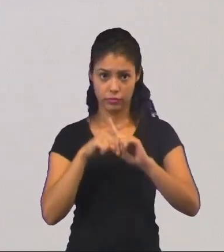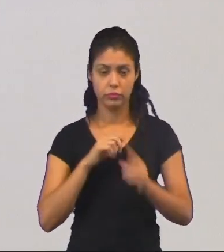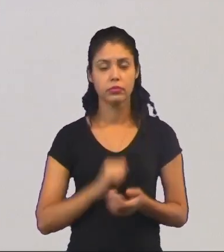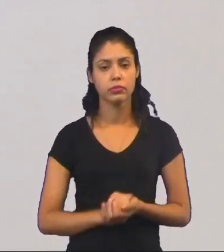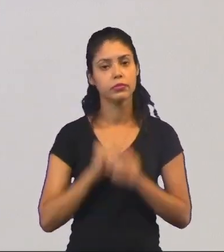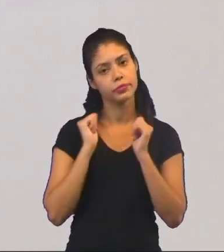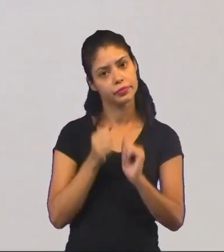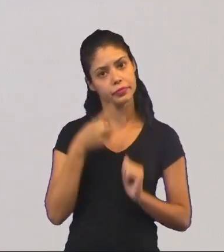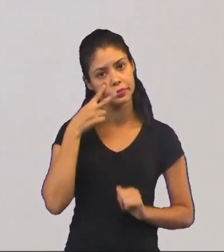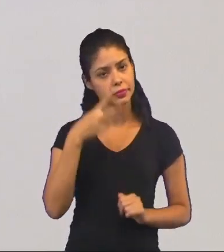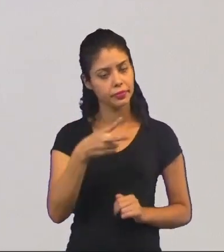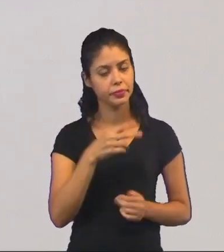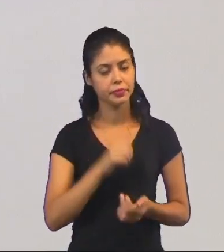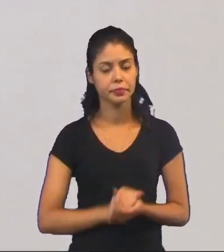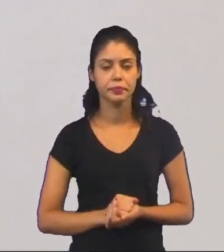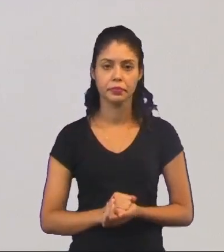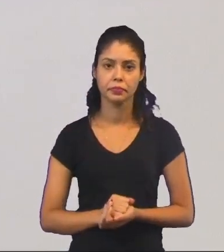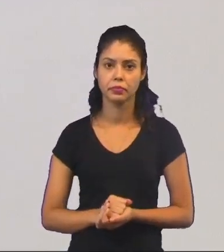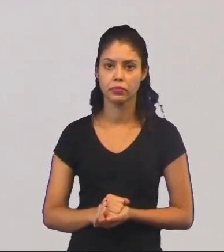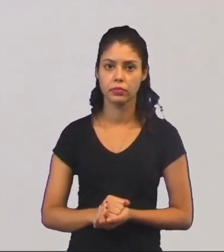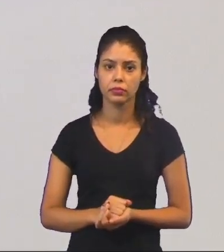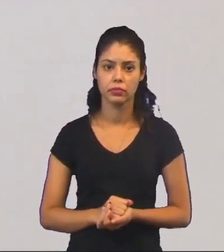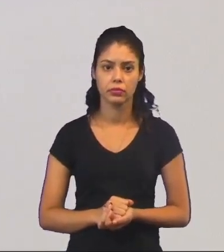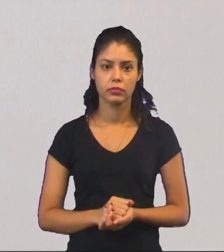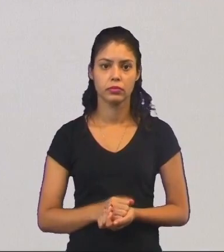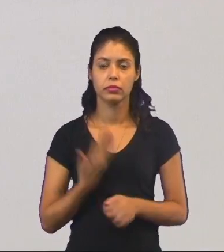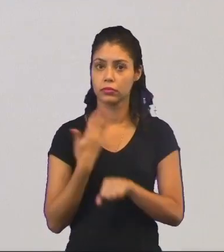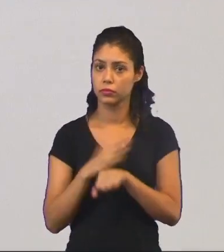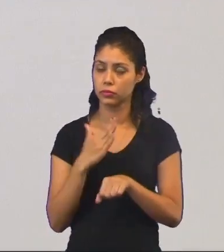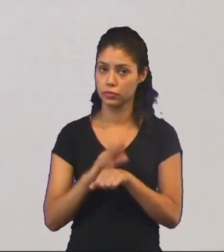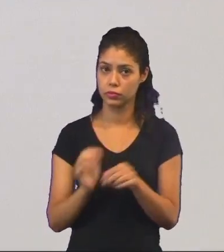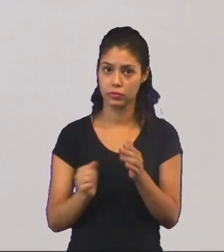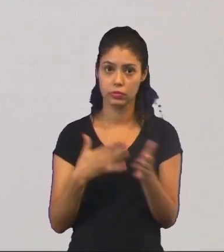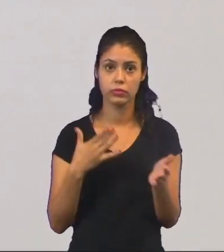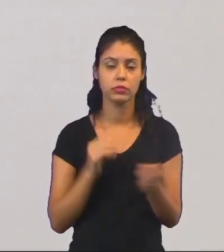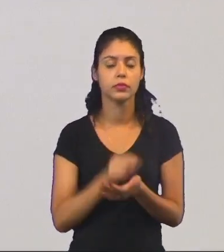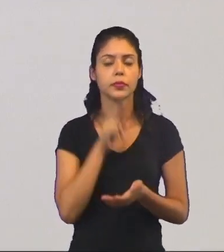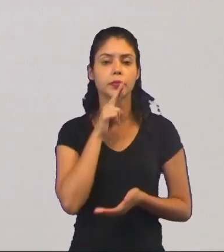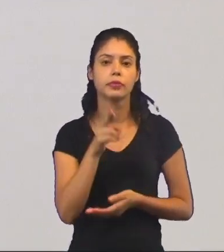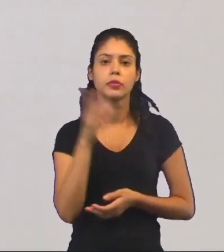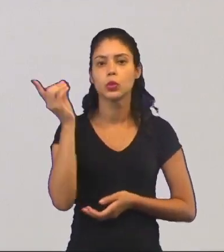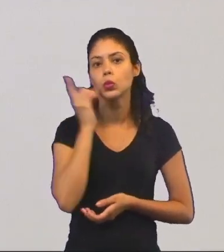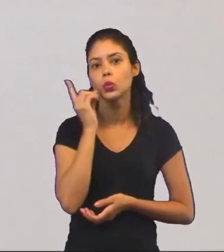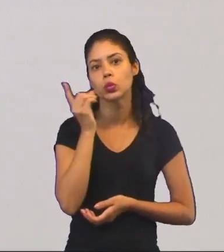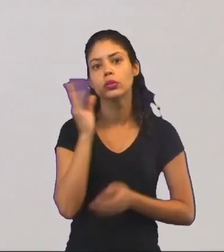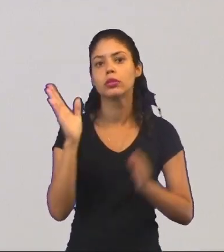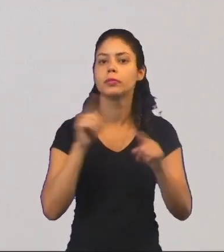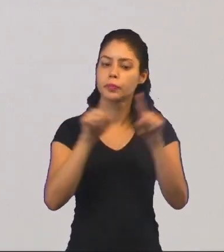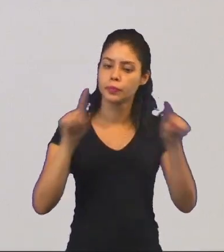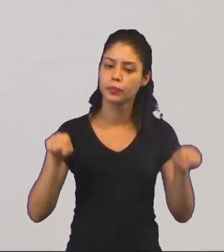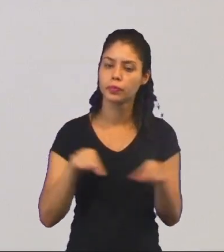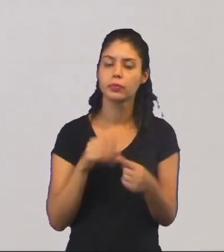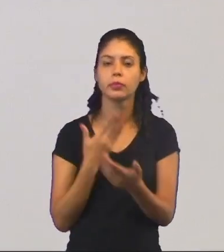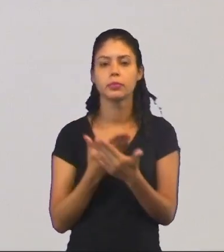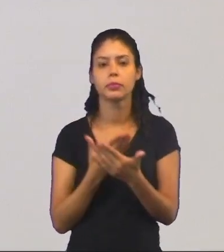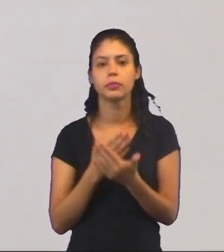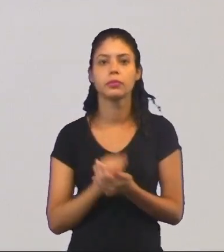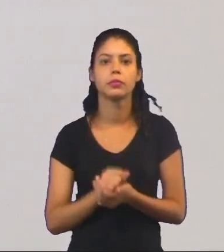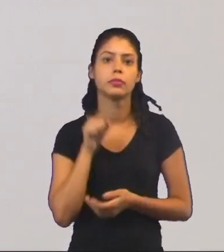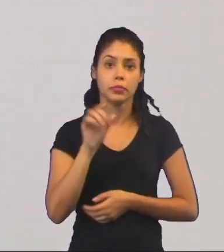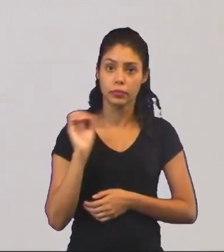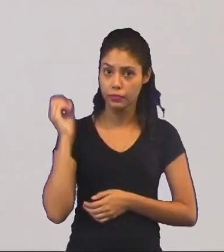multiplicações a gente pode ver tá a gente prática muito isso nos cálculos diariamente em sala de aula